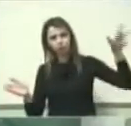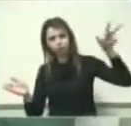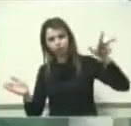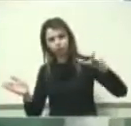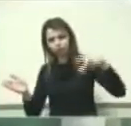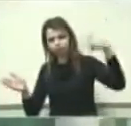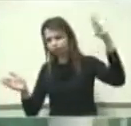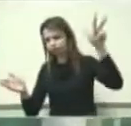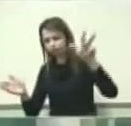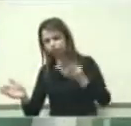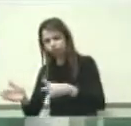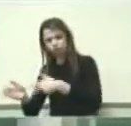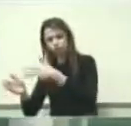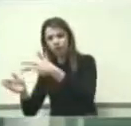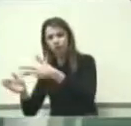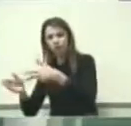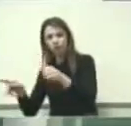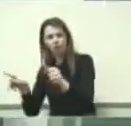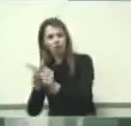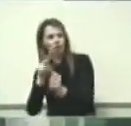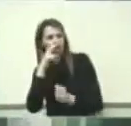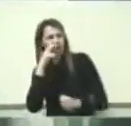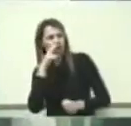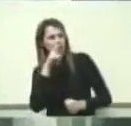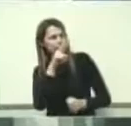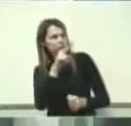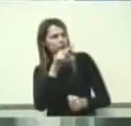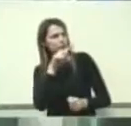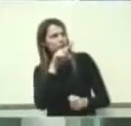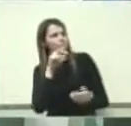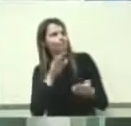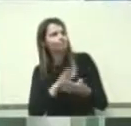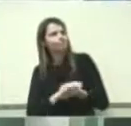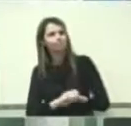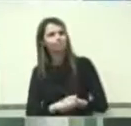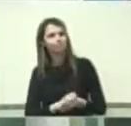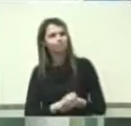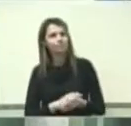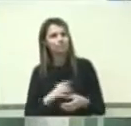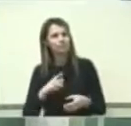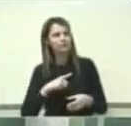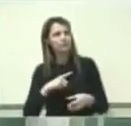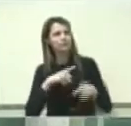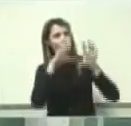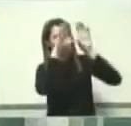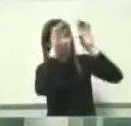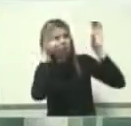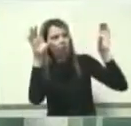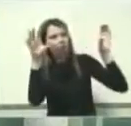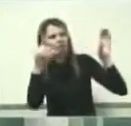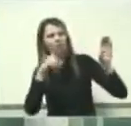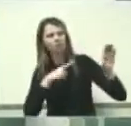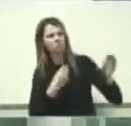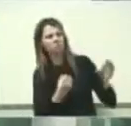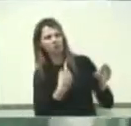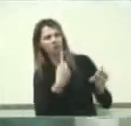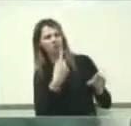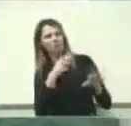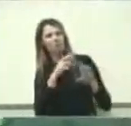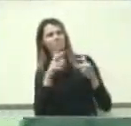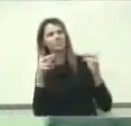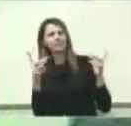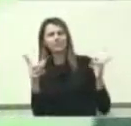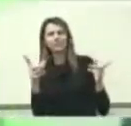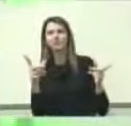Pedro experiente disso olhou como todo pescador diz olha lá uma nuvenzinha lá tem algo estranho aí tô